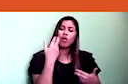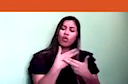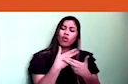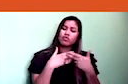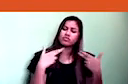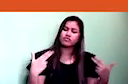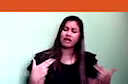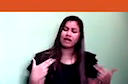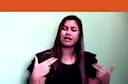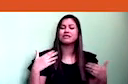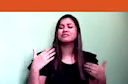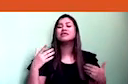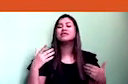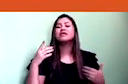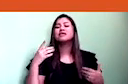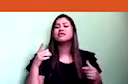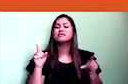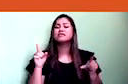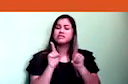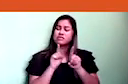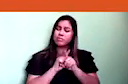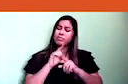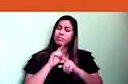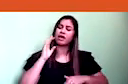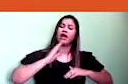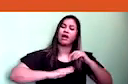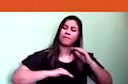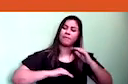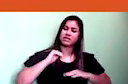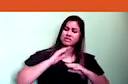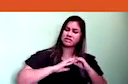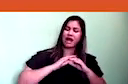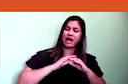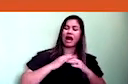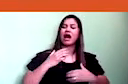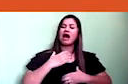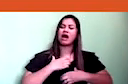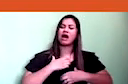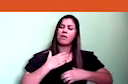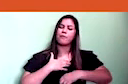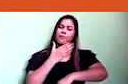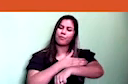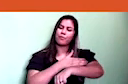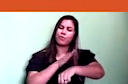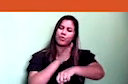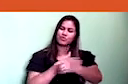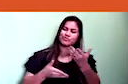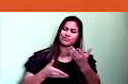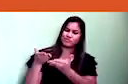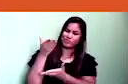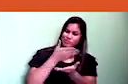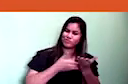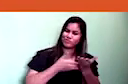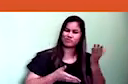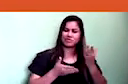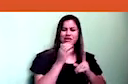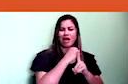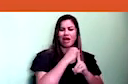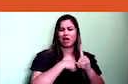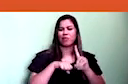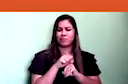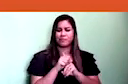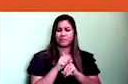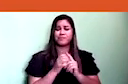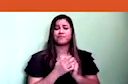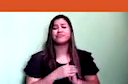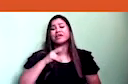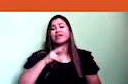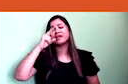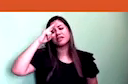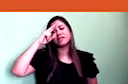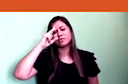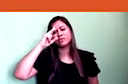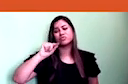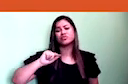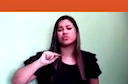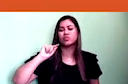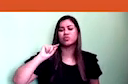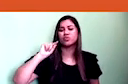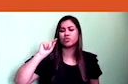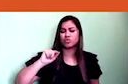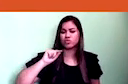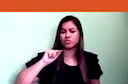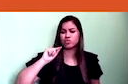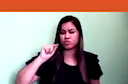é uma habilidade socioemocional, é uma inteligência emocional, né? E lembre-se, pessoal, A situação